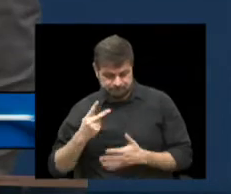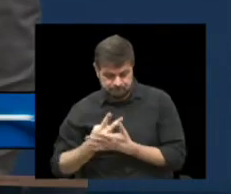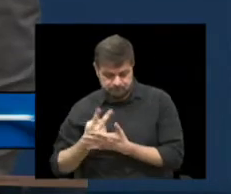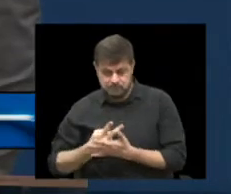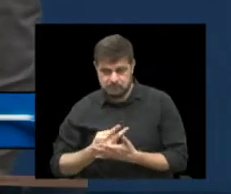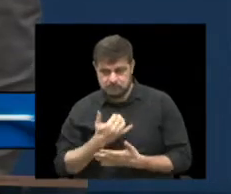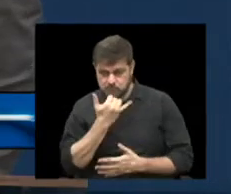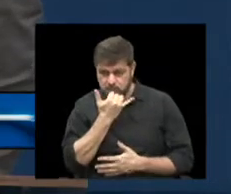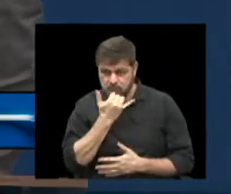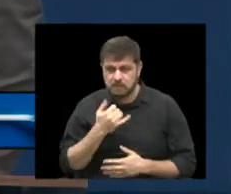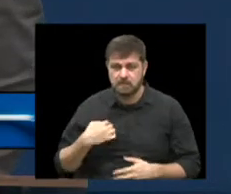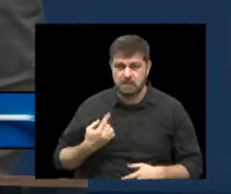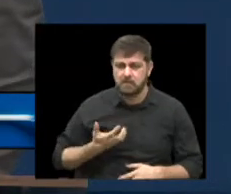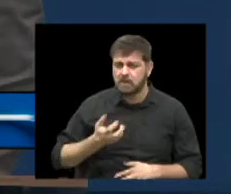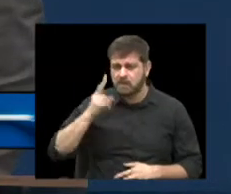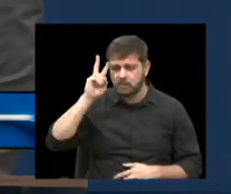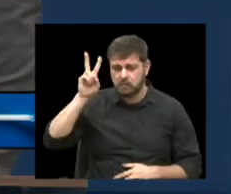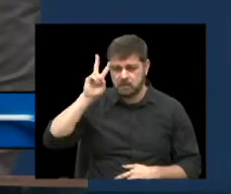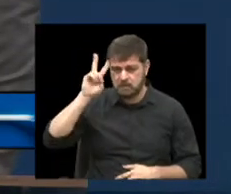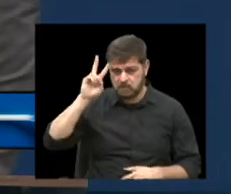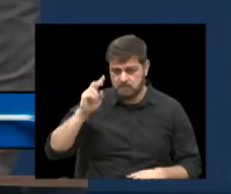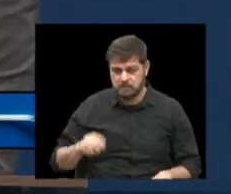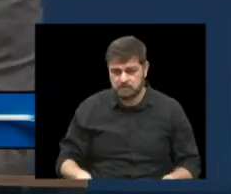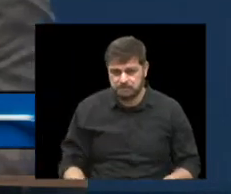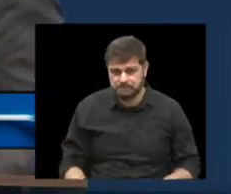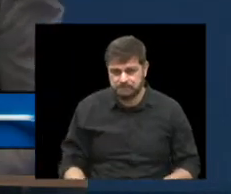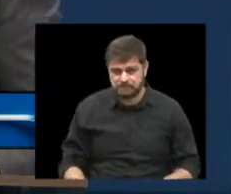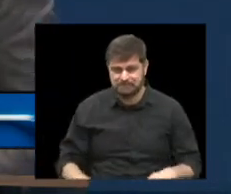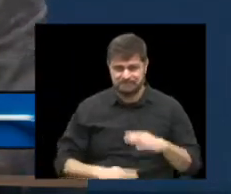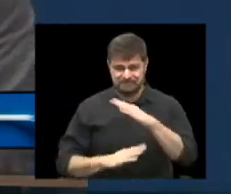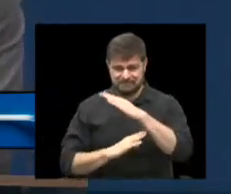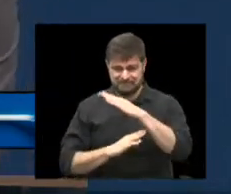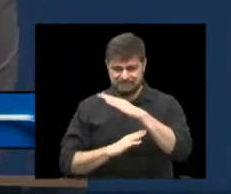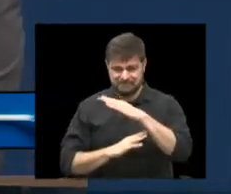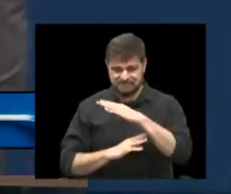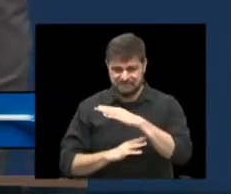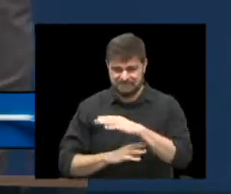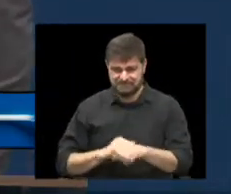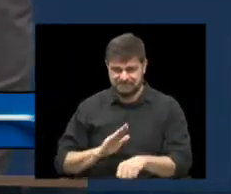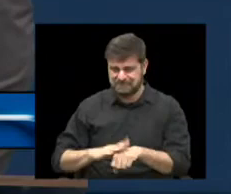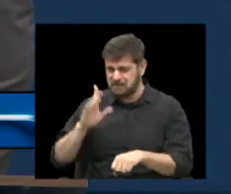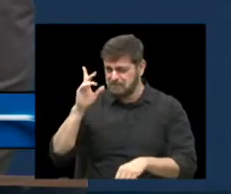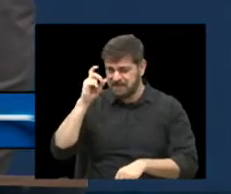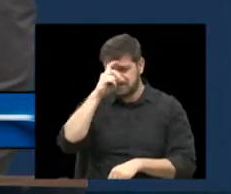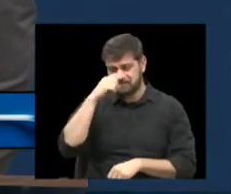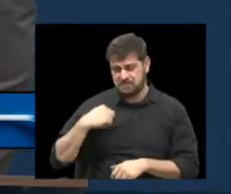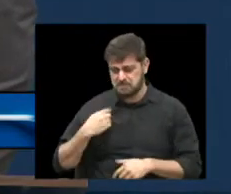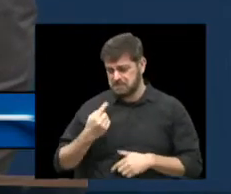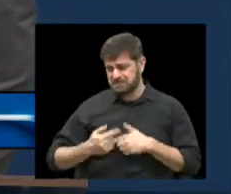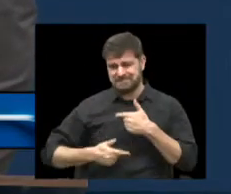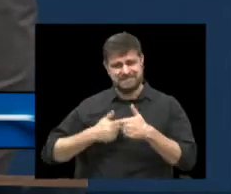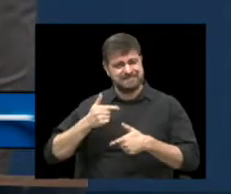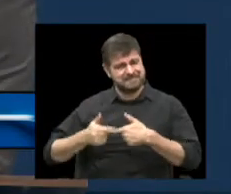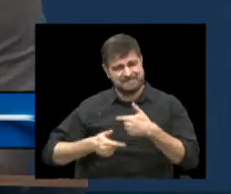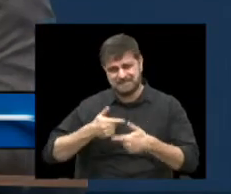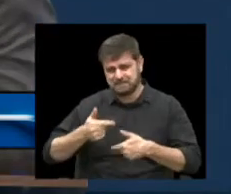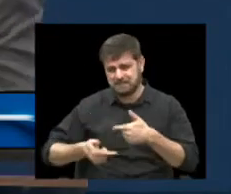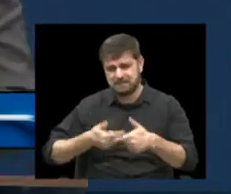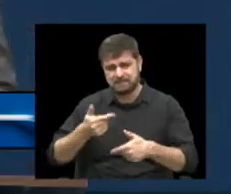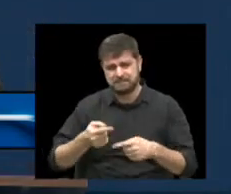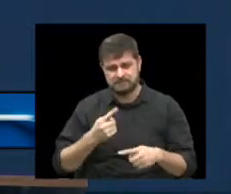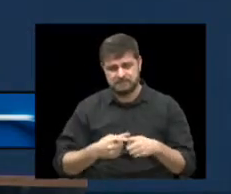quero lembrar aqui nessa casa que vai ser mais difícil a gente desenvolver o trabalho aqui do vereador. E